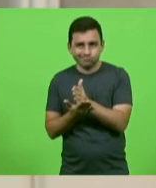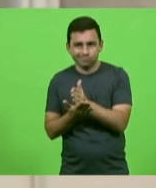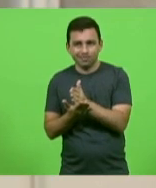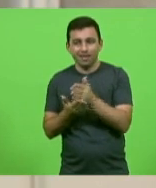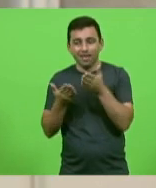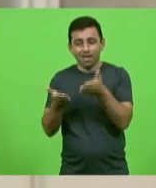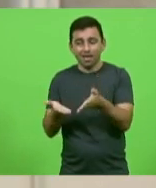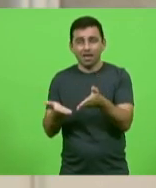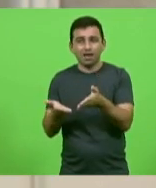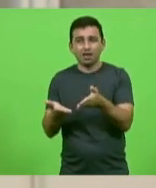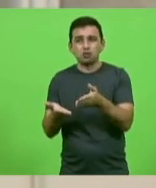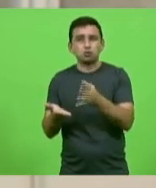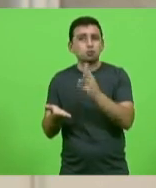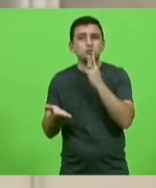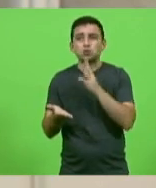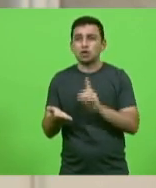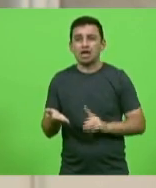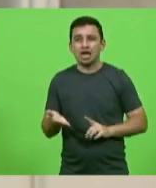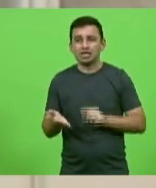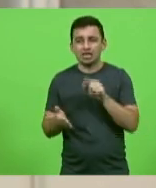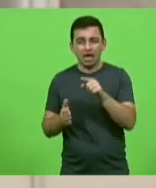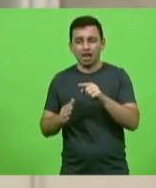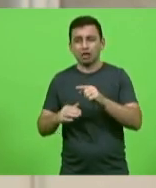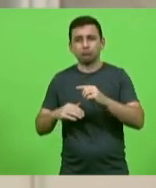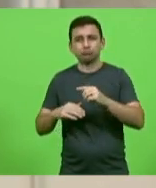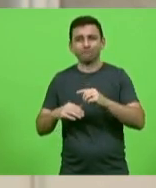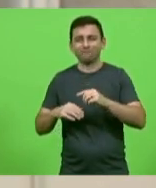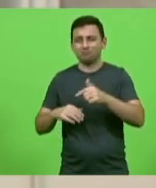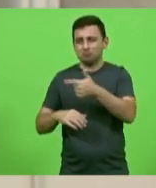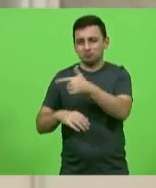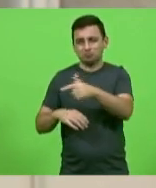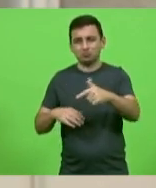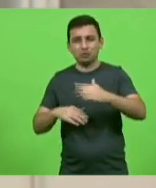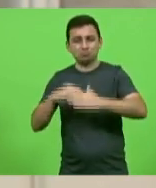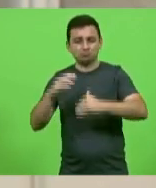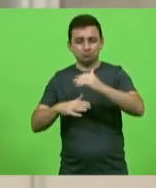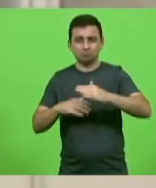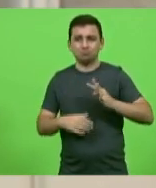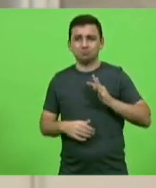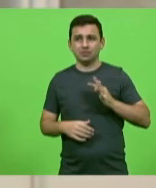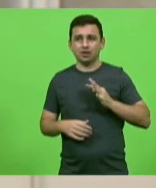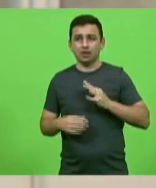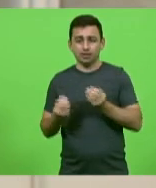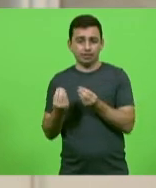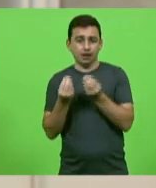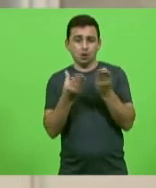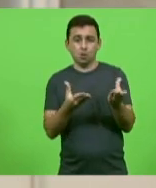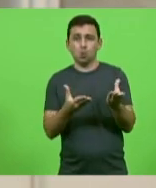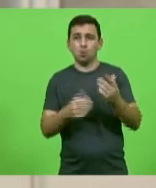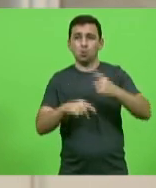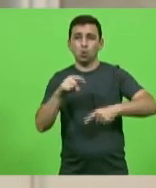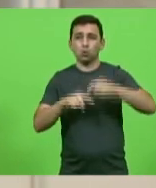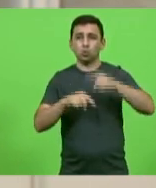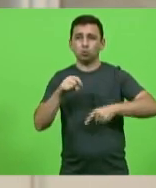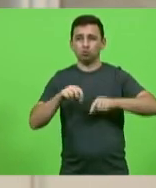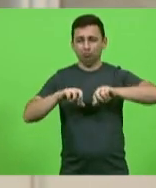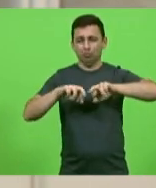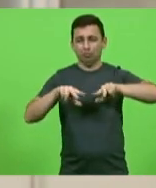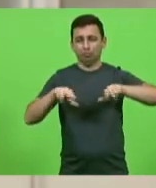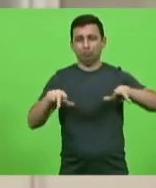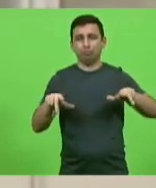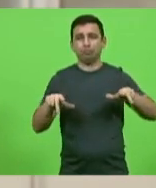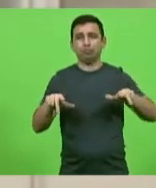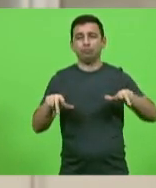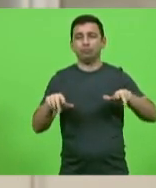que desconhecida e sem qualificação técnica a qual entregou produtos de natureza diversa